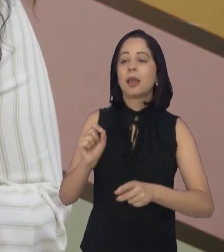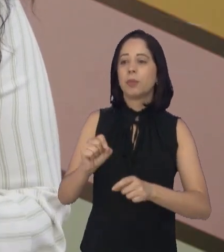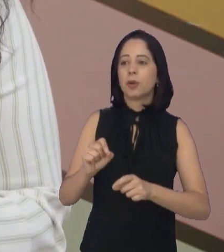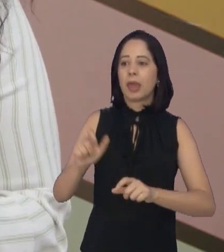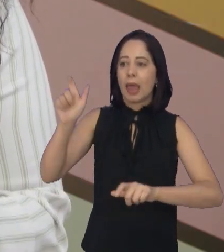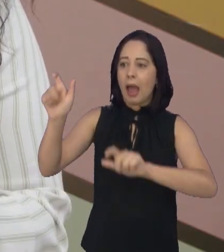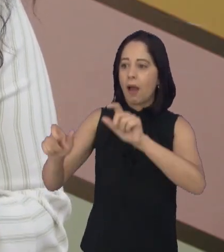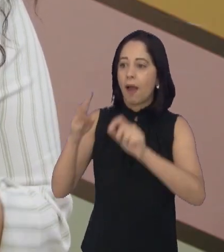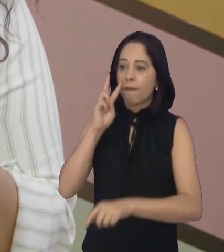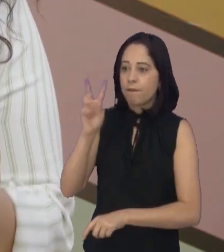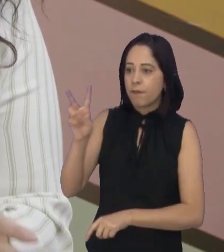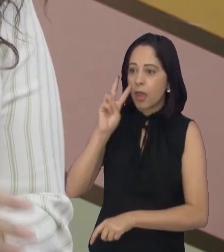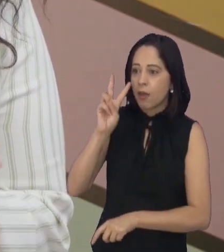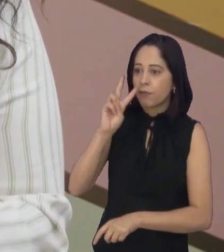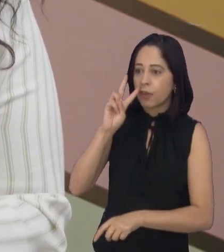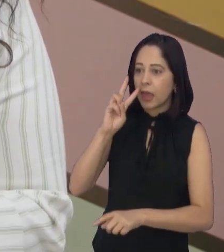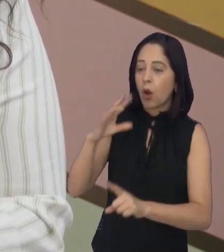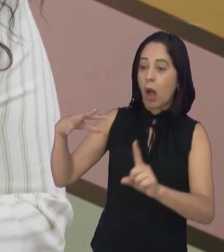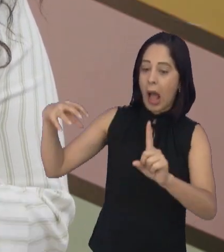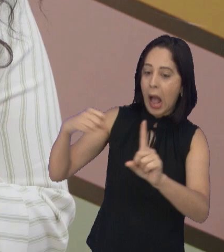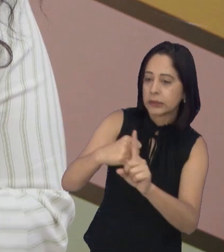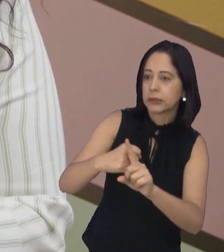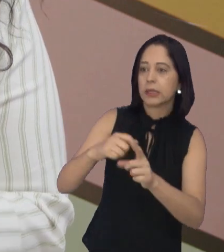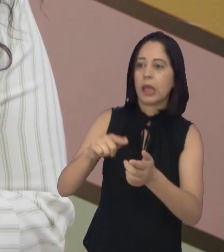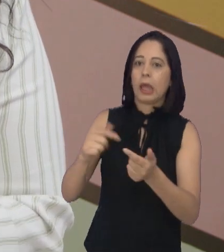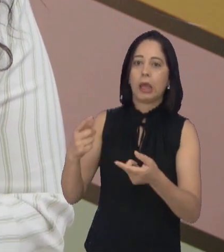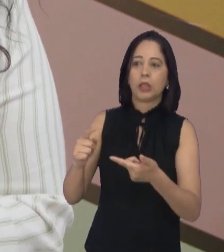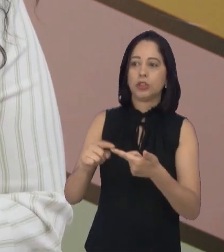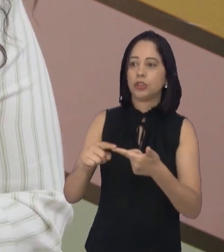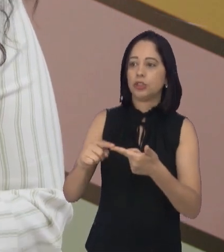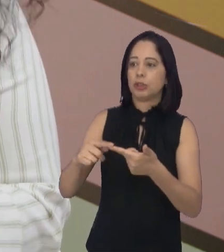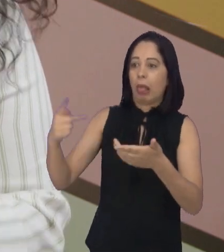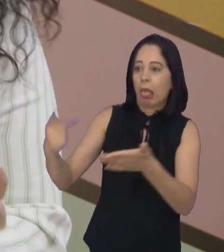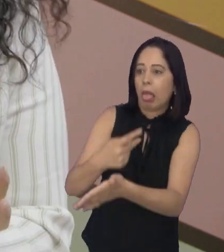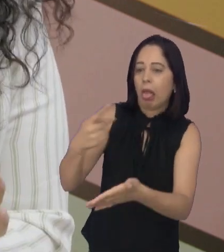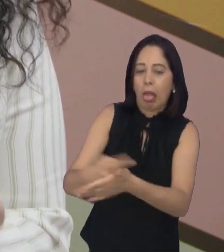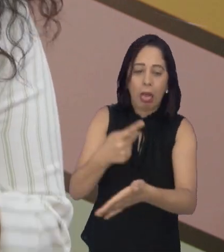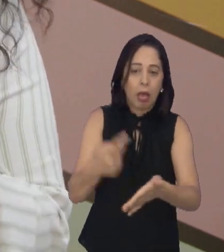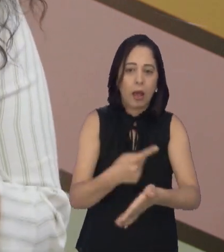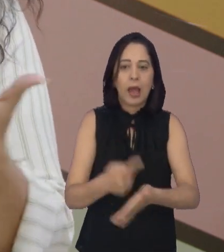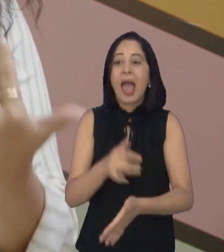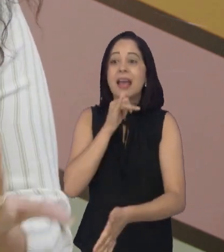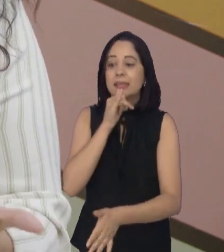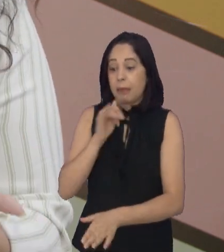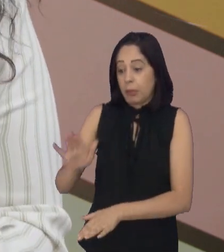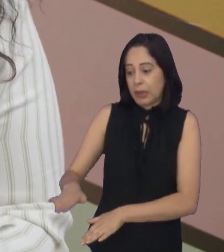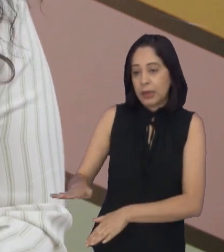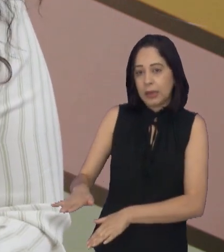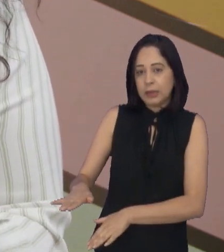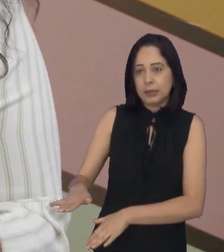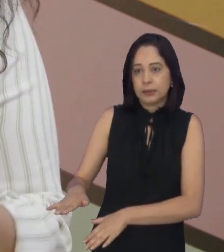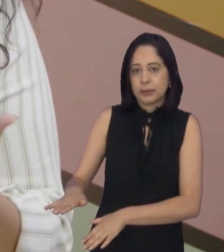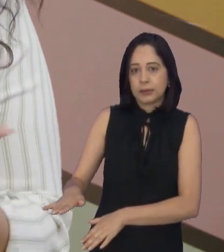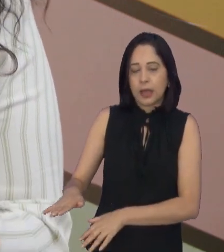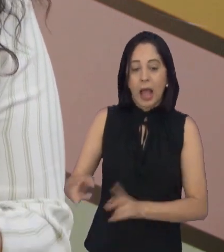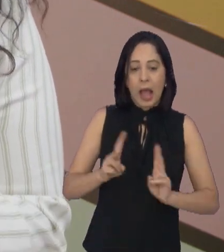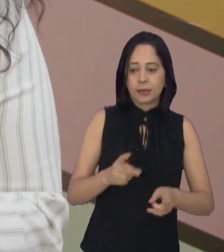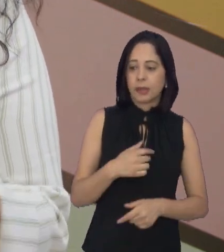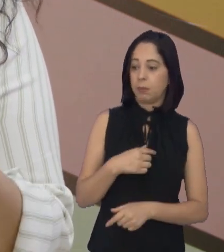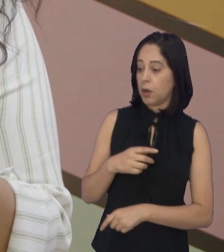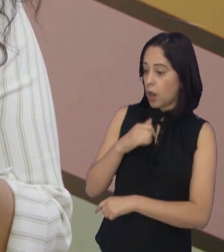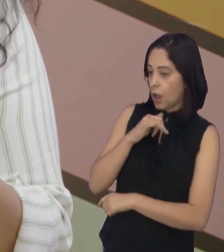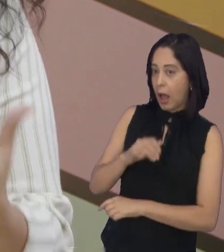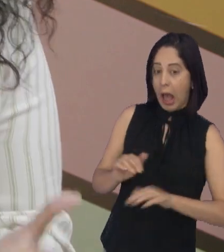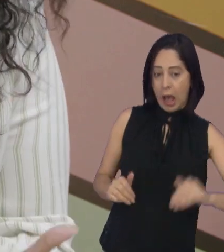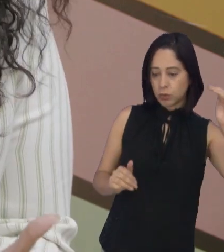outras pessoas que aquela situação pode ser ruim. Então você é pequeno e muitas pessoas à sua volta falam que a direção